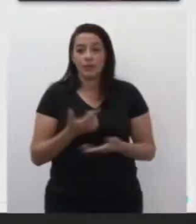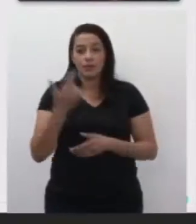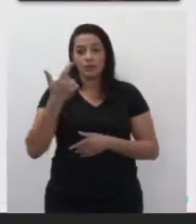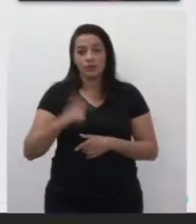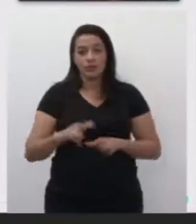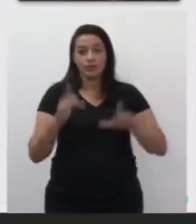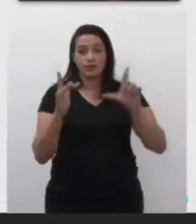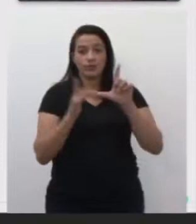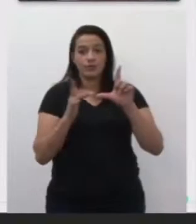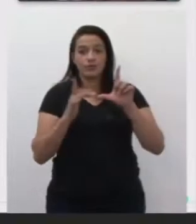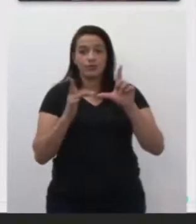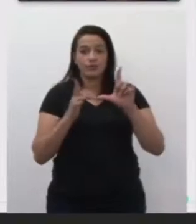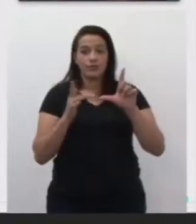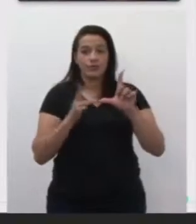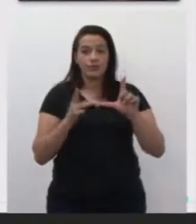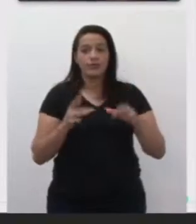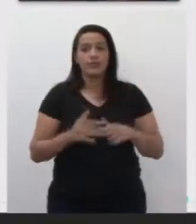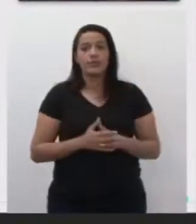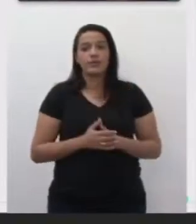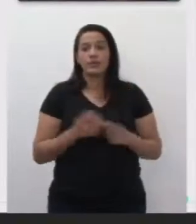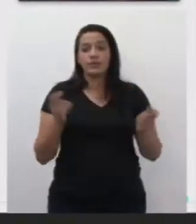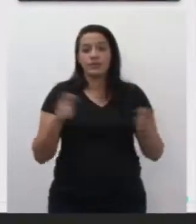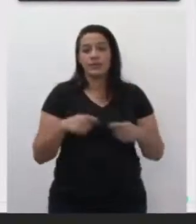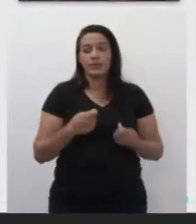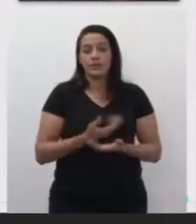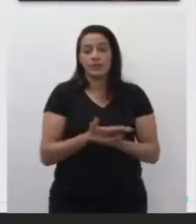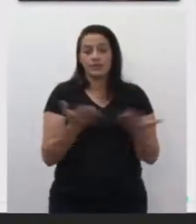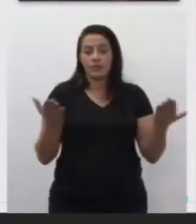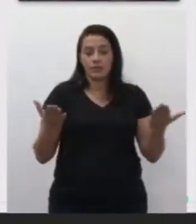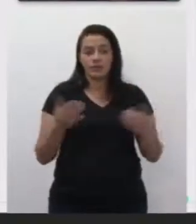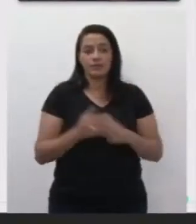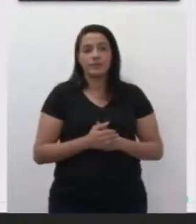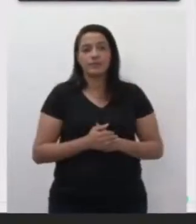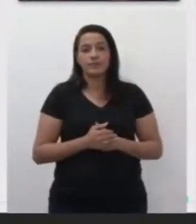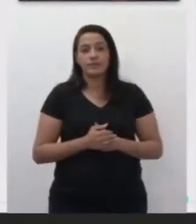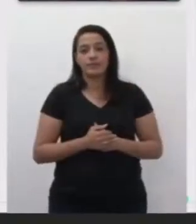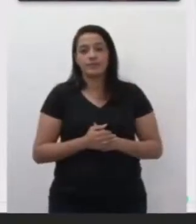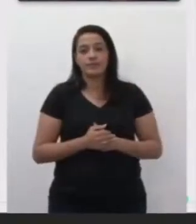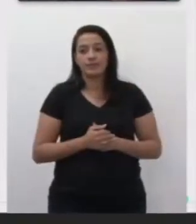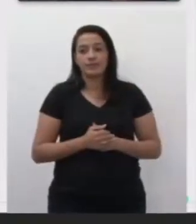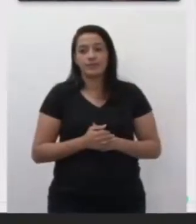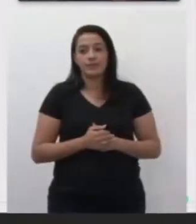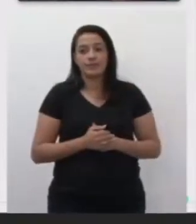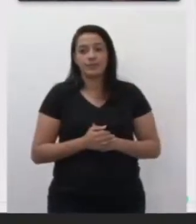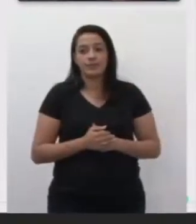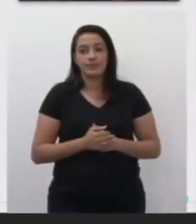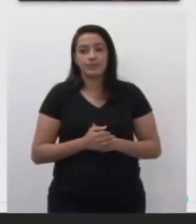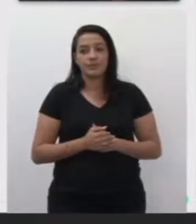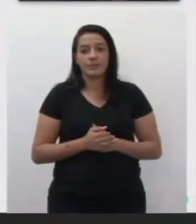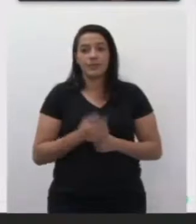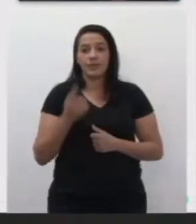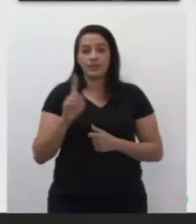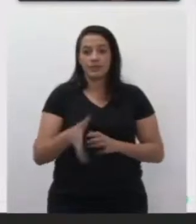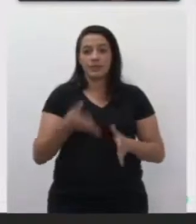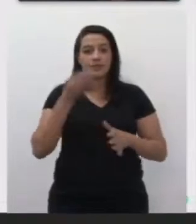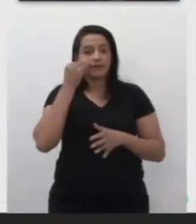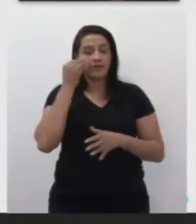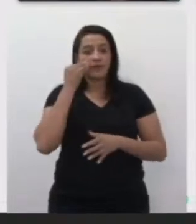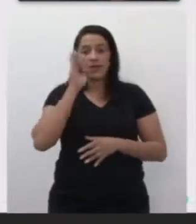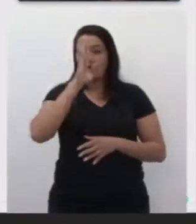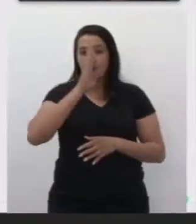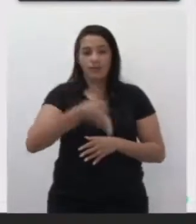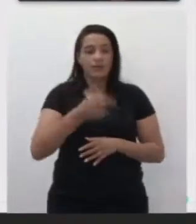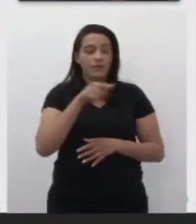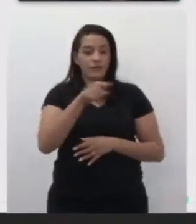com a professora Nelly, eu não sei se ela consegue compartilhar com vocês, tá? Mas já vou mandar aqui, e a gente já, deixa eu